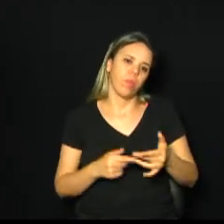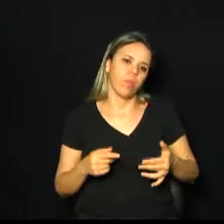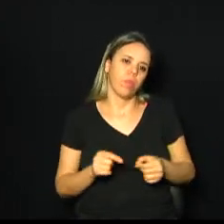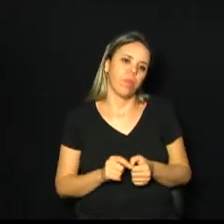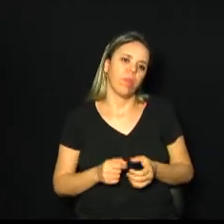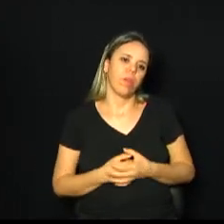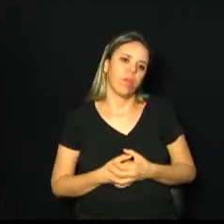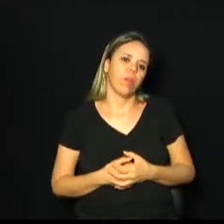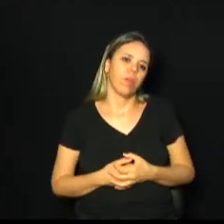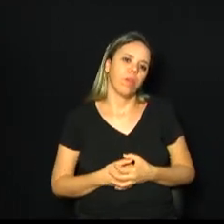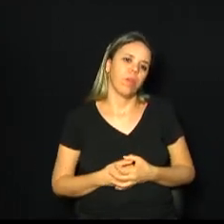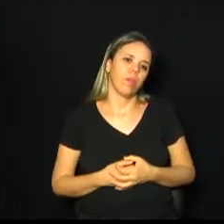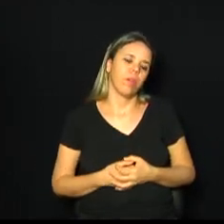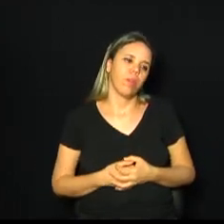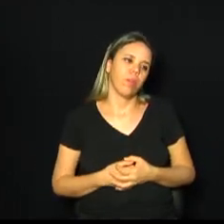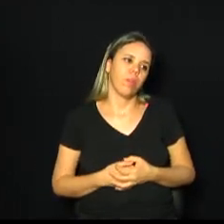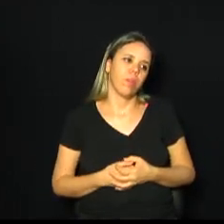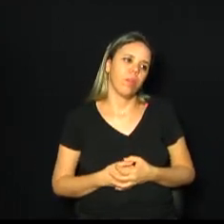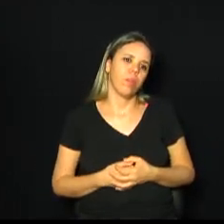etc.